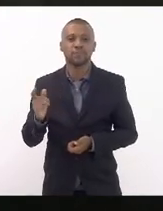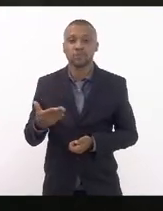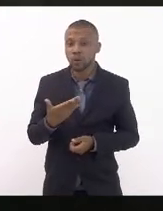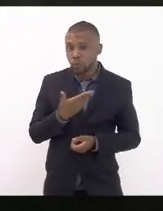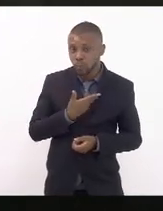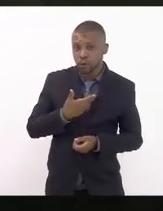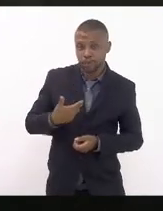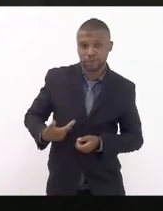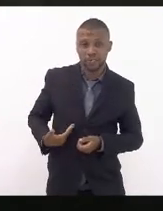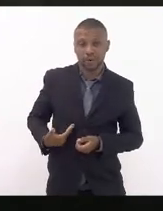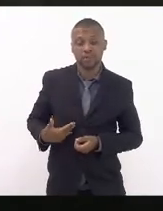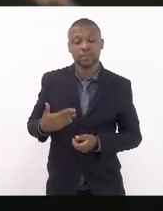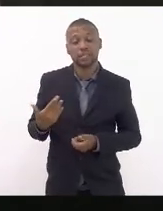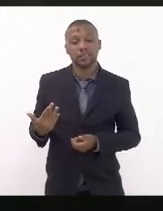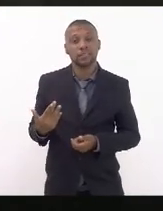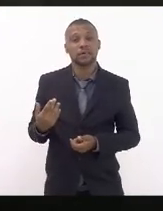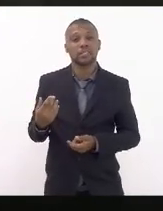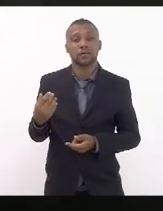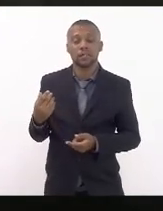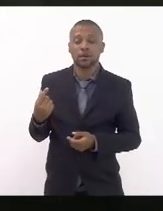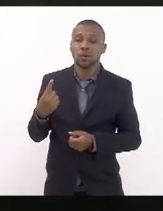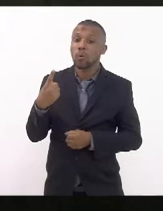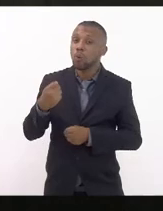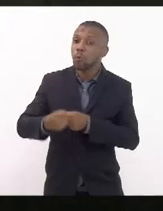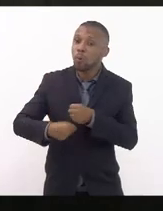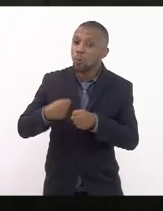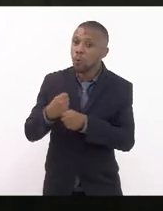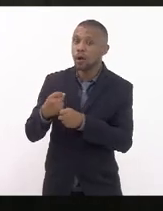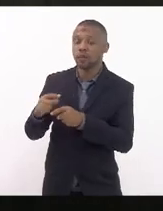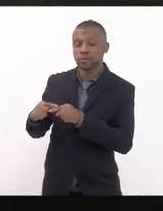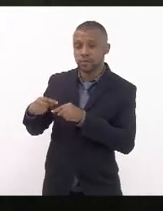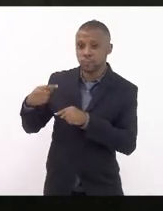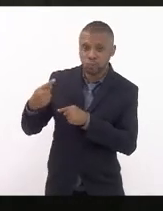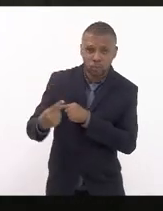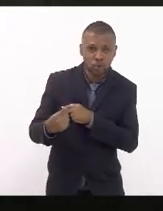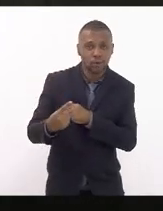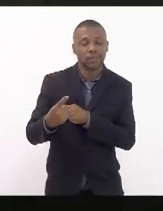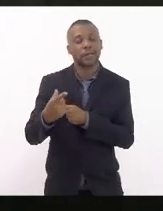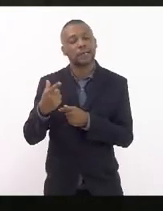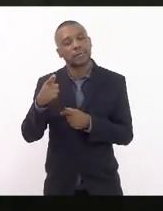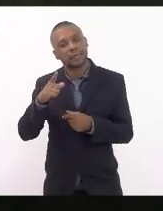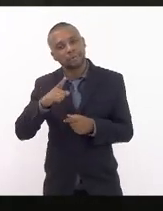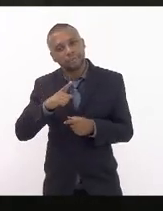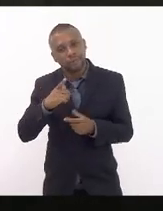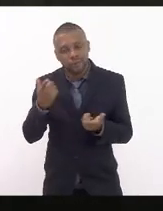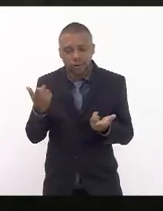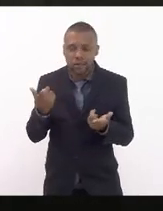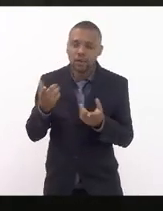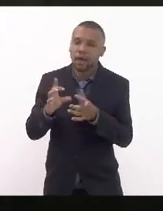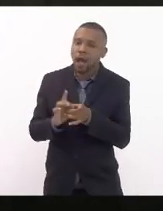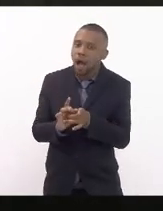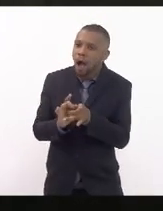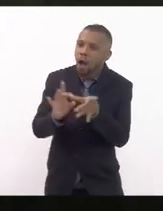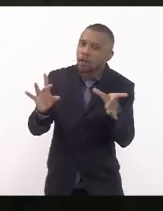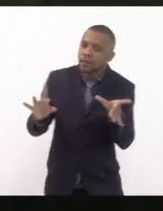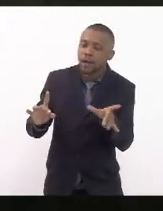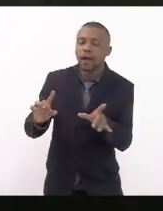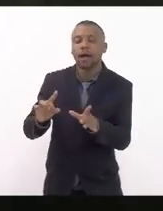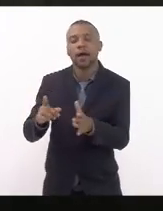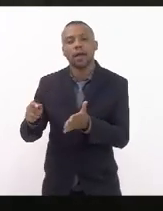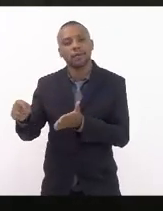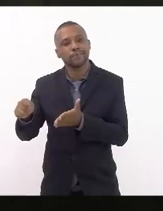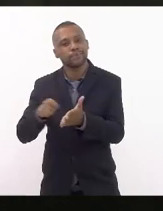governo que depois de quase um ano é que foi autorizar e sancionar